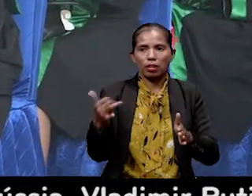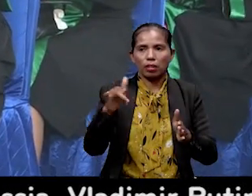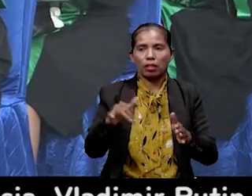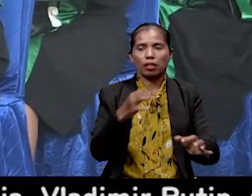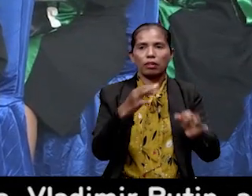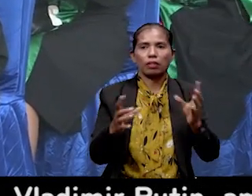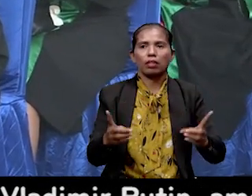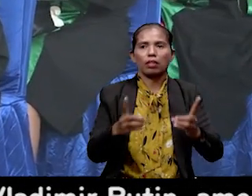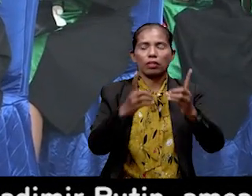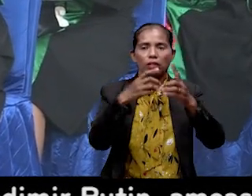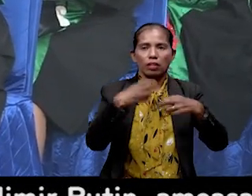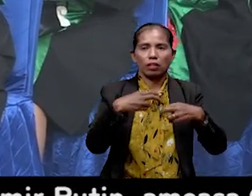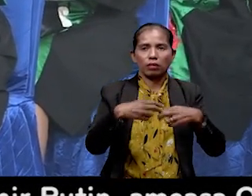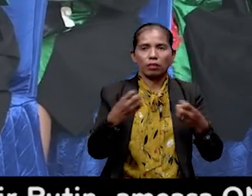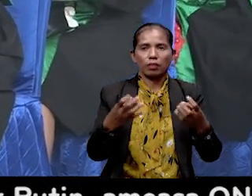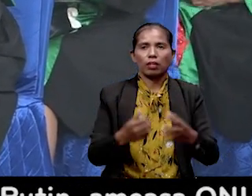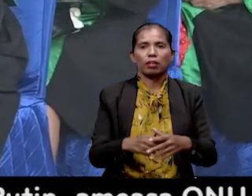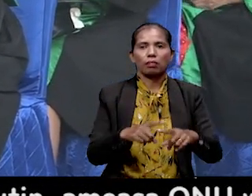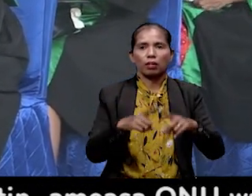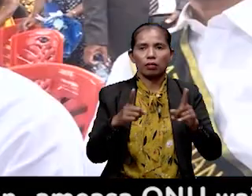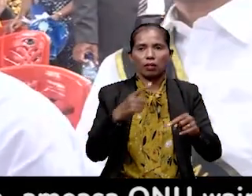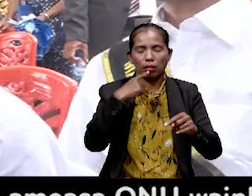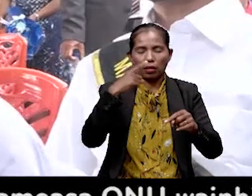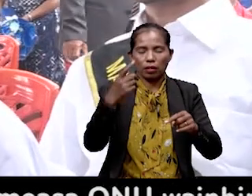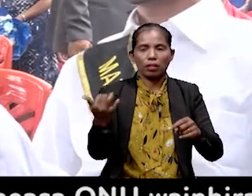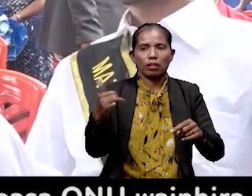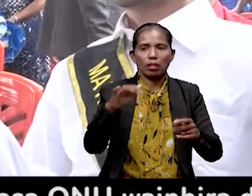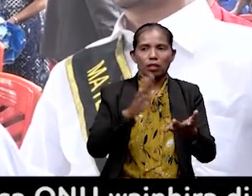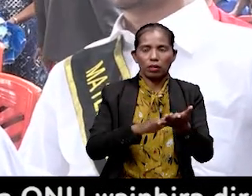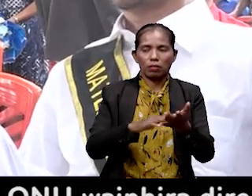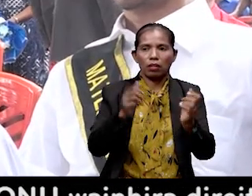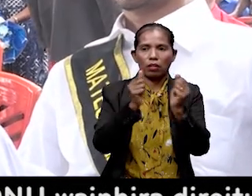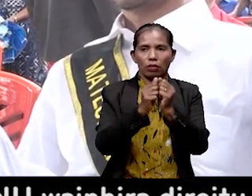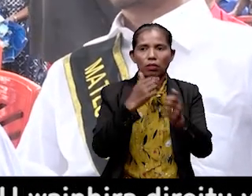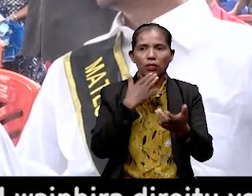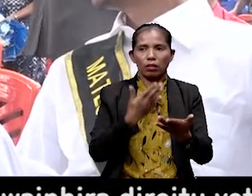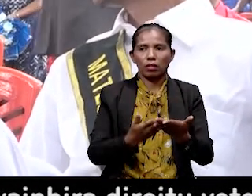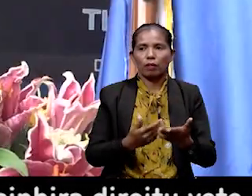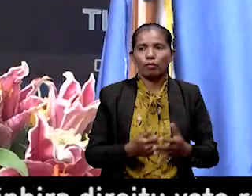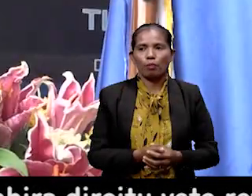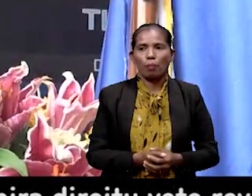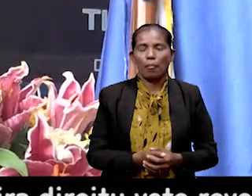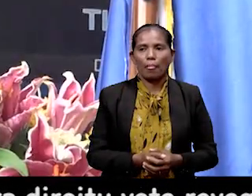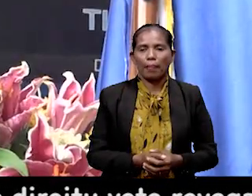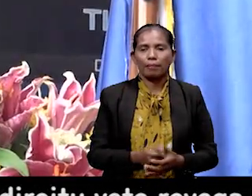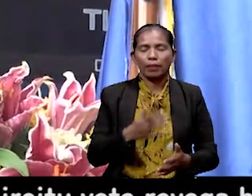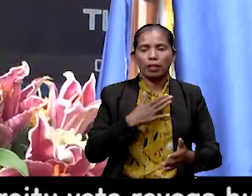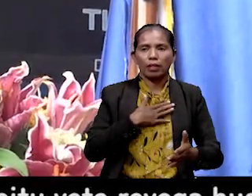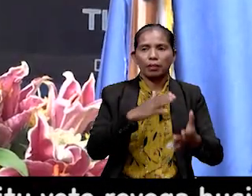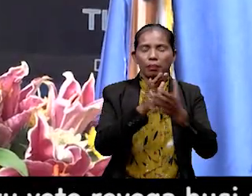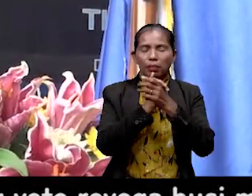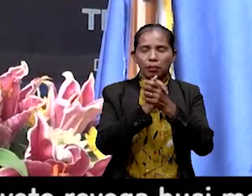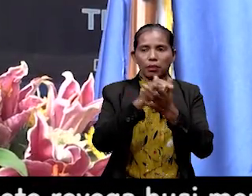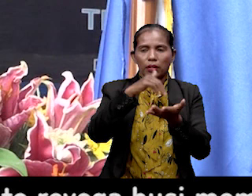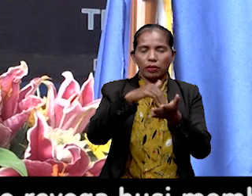que é sobre o desafio em um, mas bem consegue rematar Sira no estudo Rodiak. Rodiak, parabéns para o